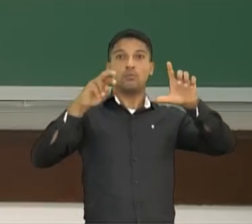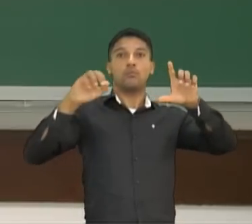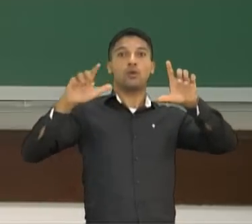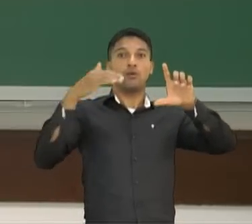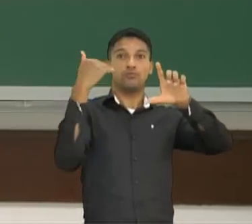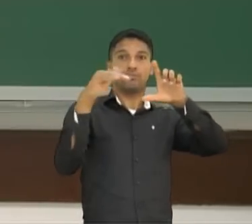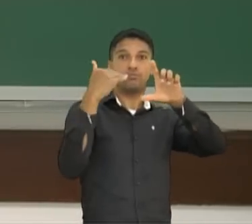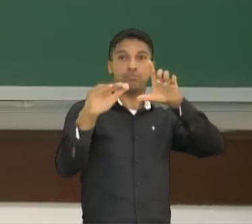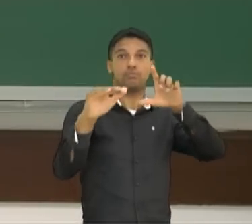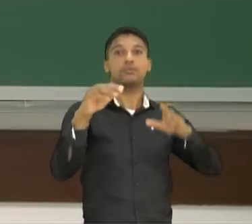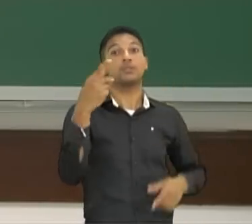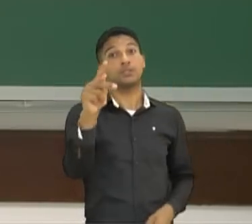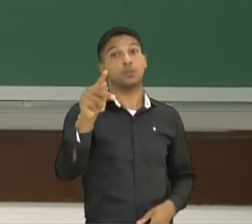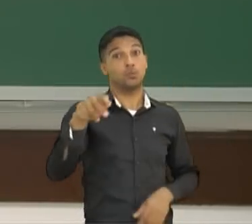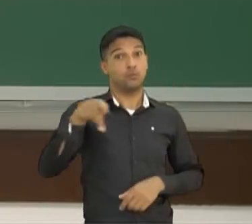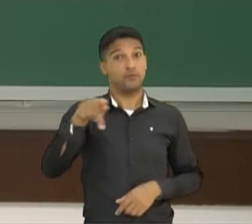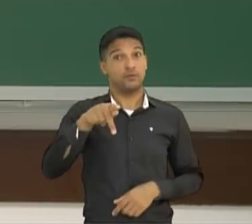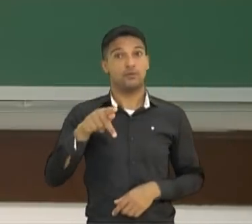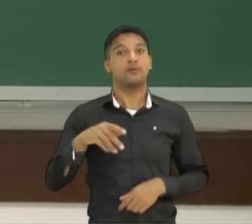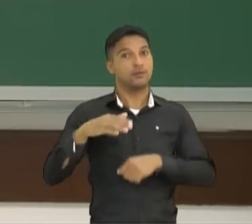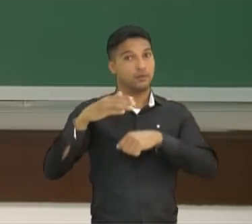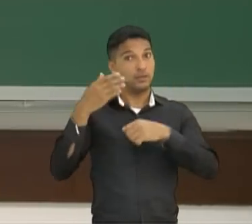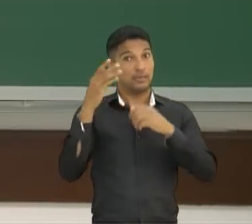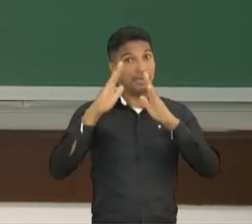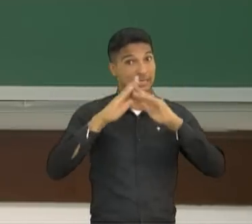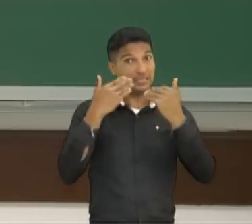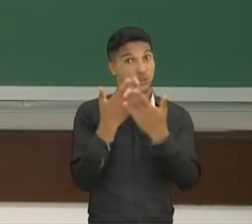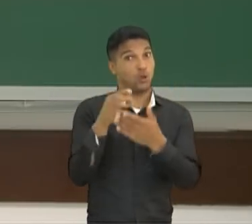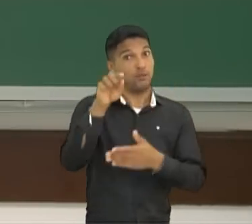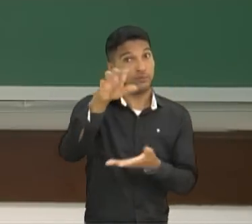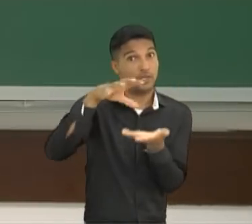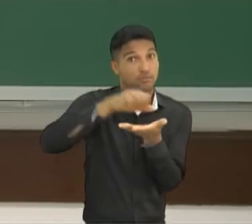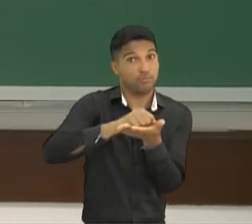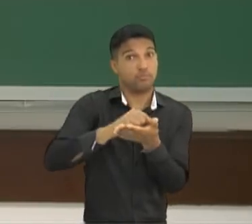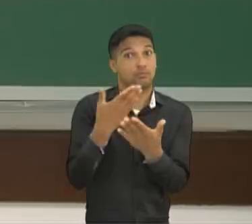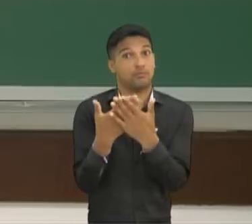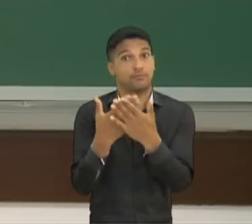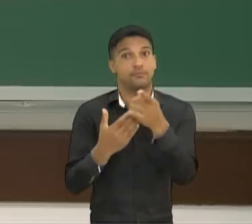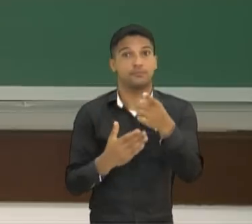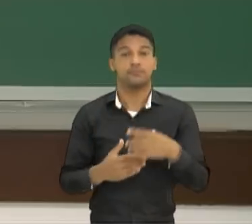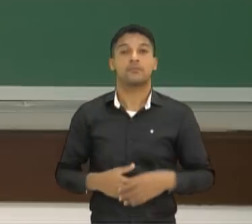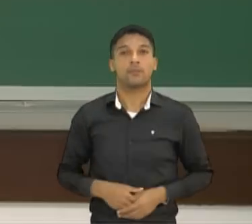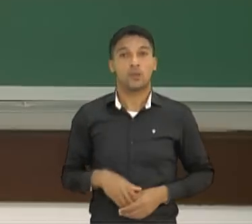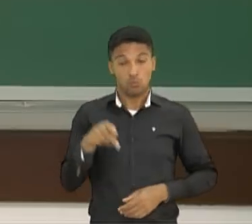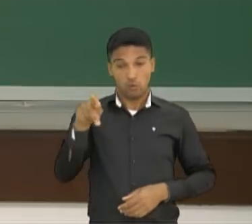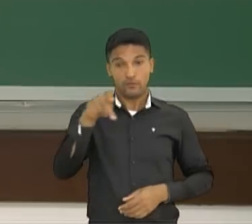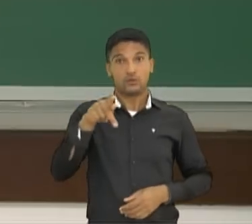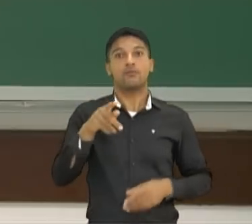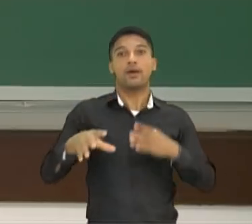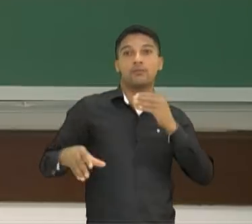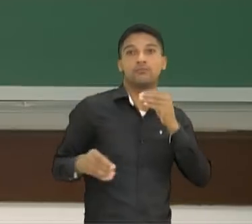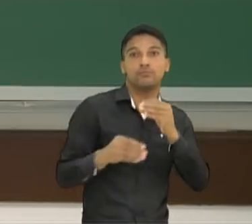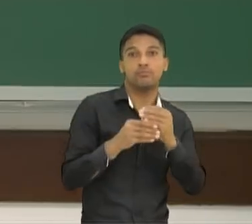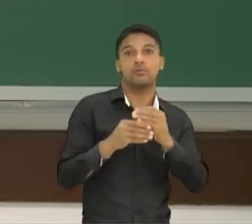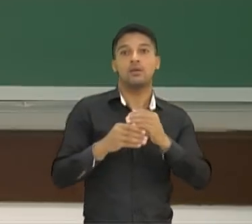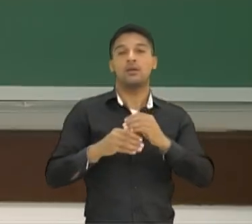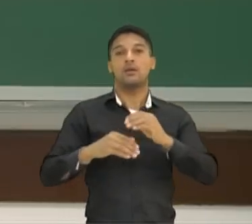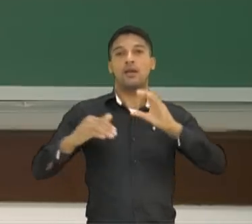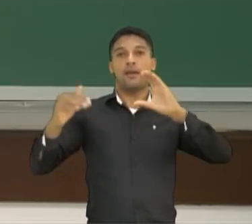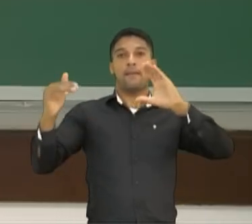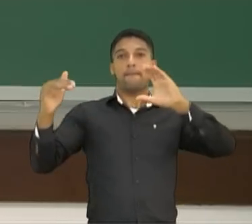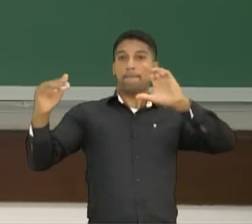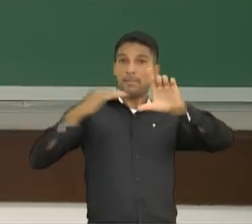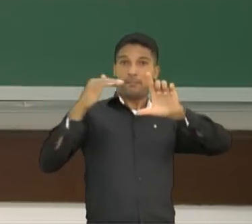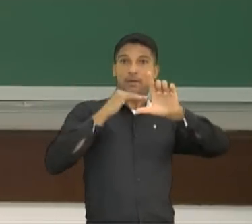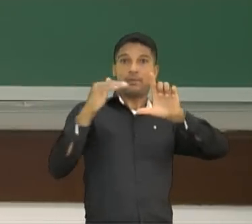vai poder complementar alguma ideia, caso o professor aqui não esteja sendo muito claro, tá? Você pode direcionar aí as suas